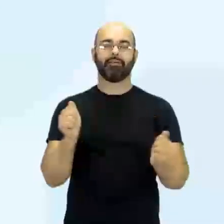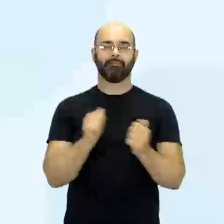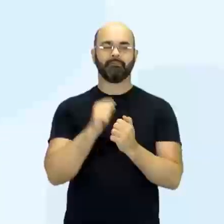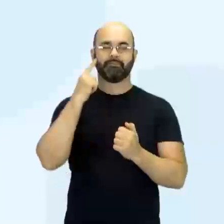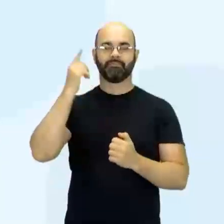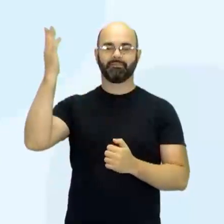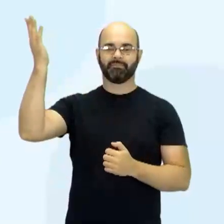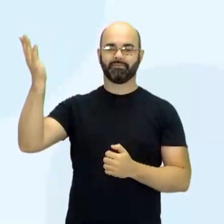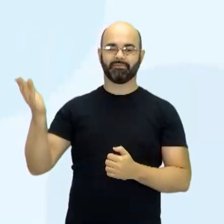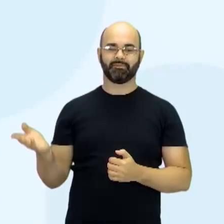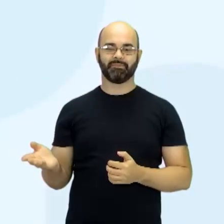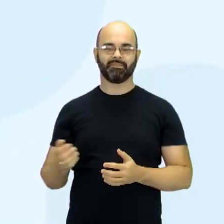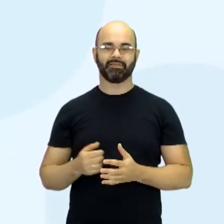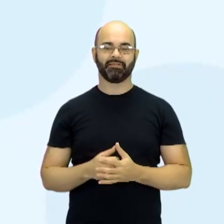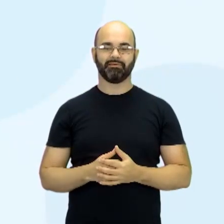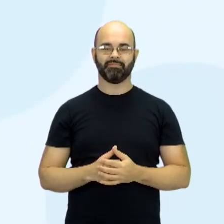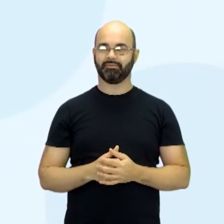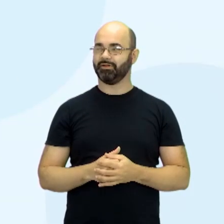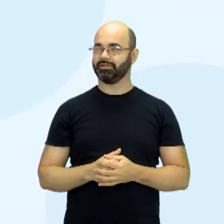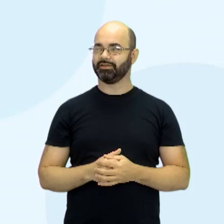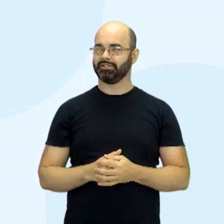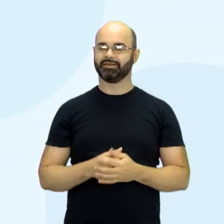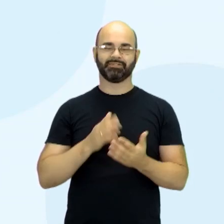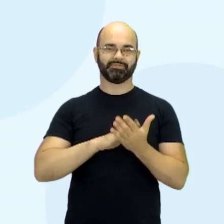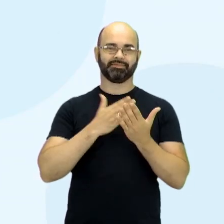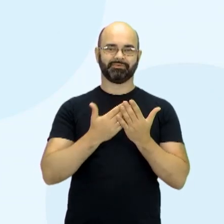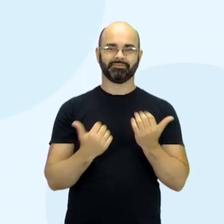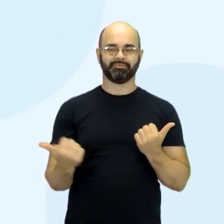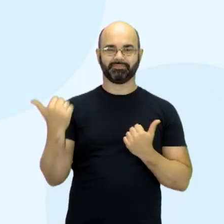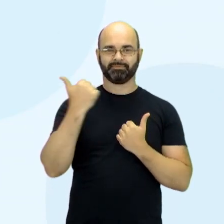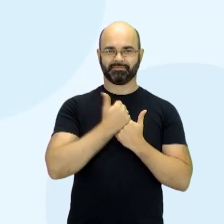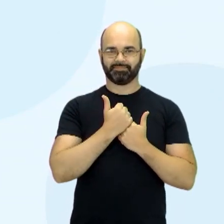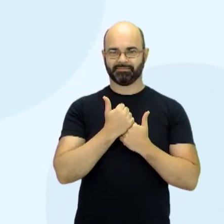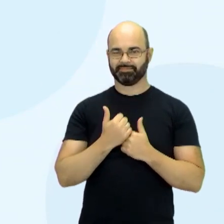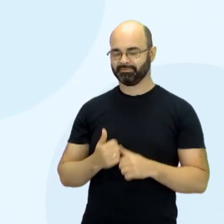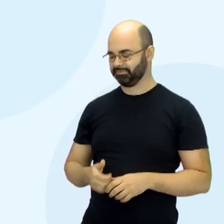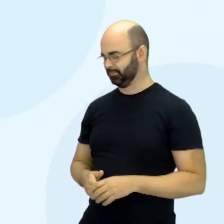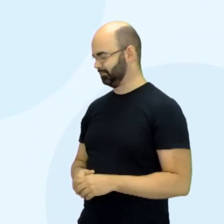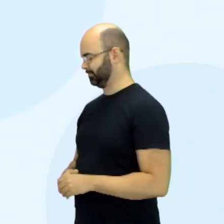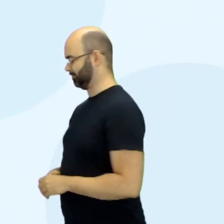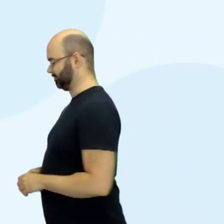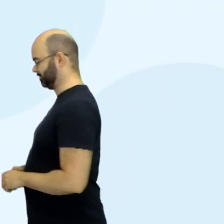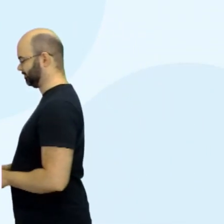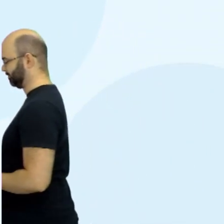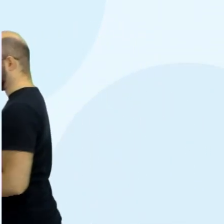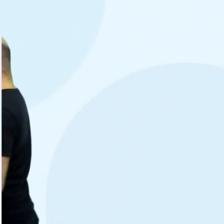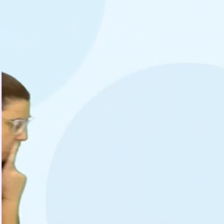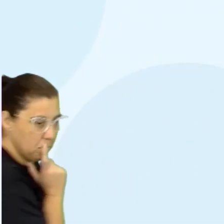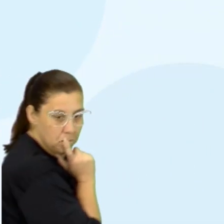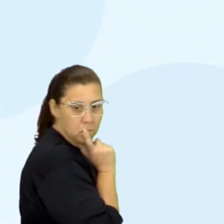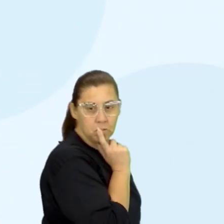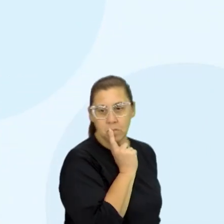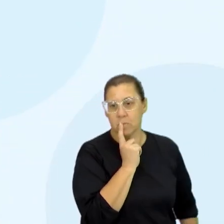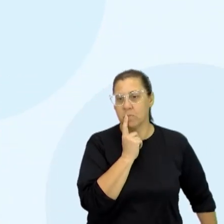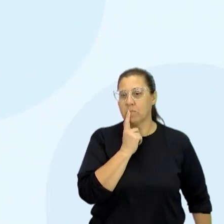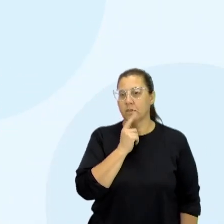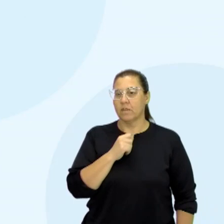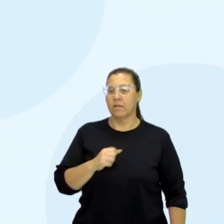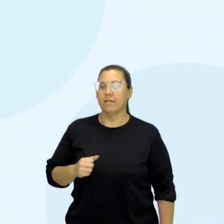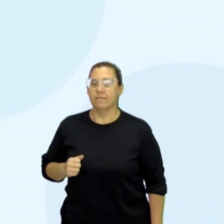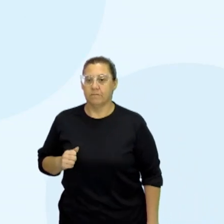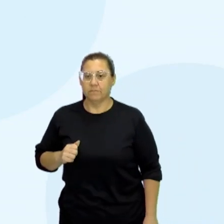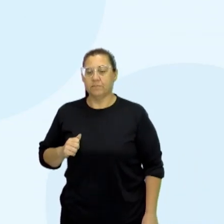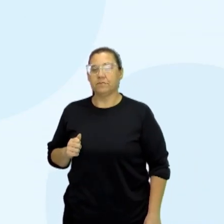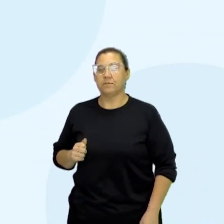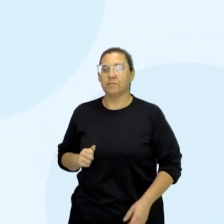tela. As unidades de conservação de uso sustentável com população tradicional contribuem para o